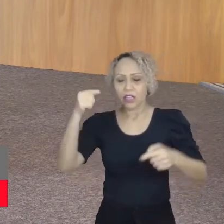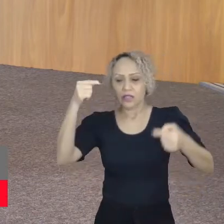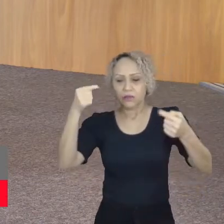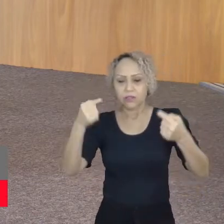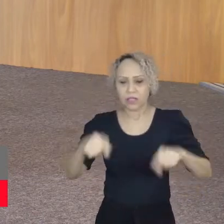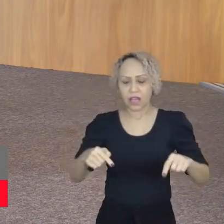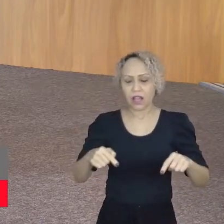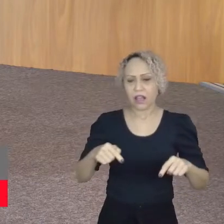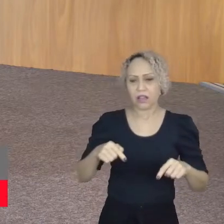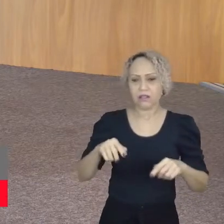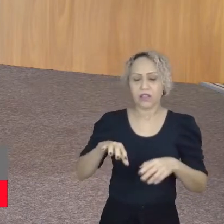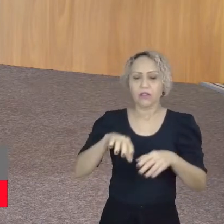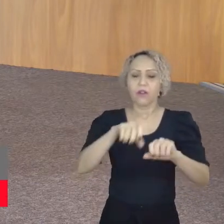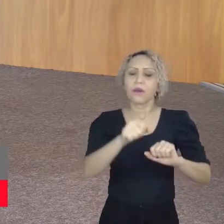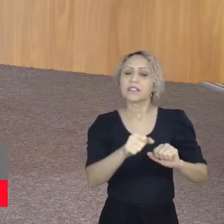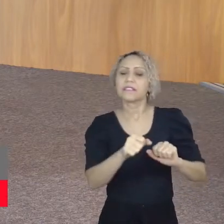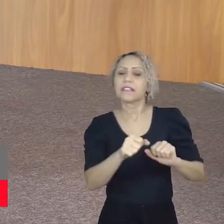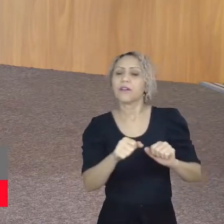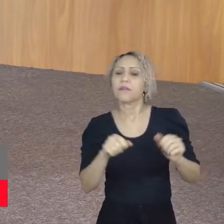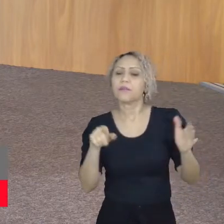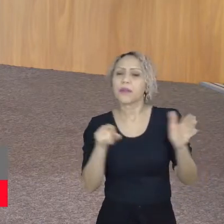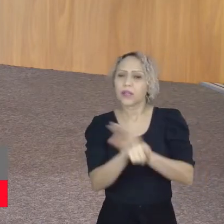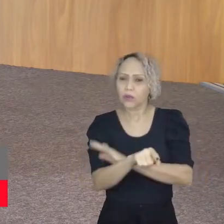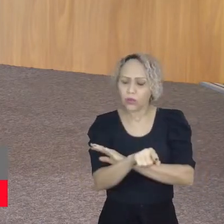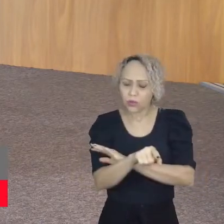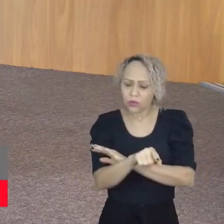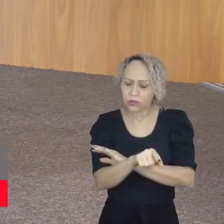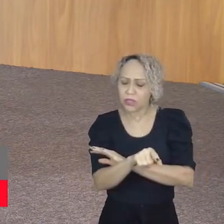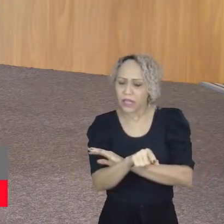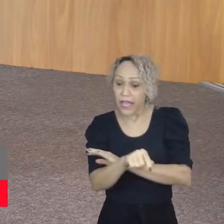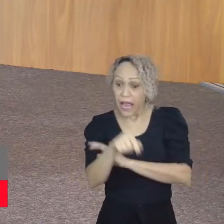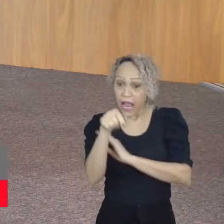inspiram novas candidaturas, novas lideranças políticas?